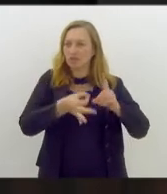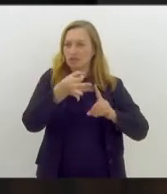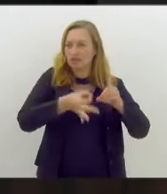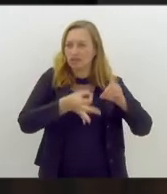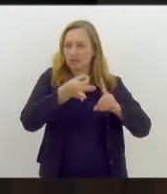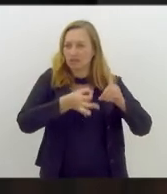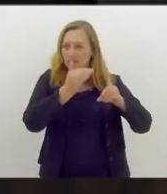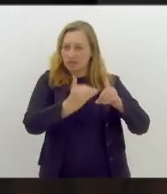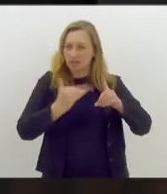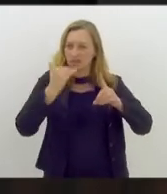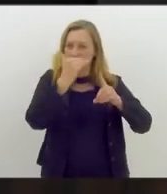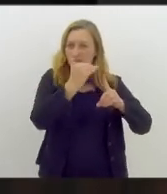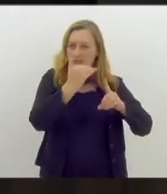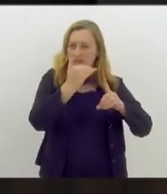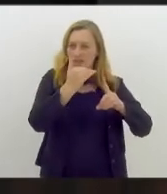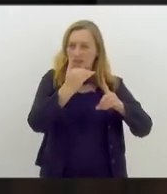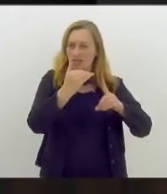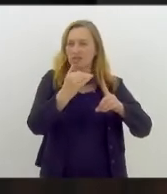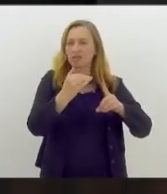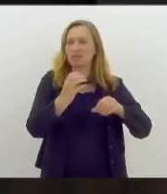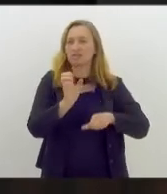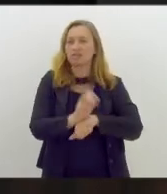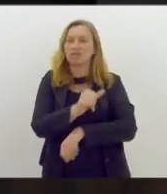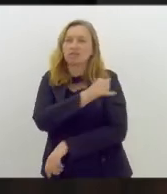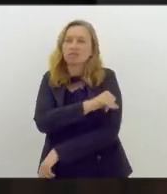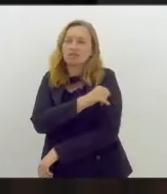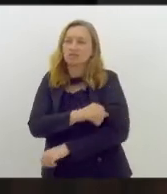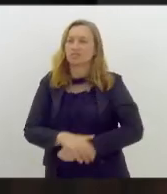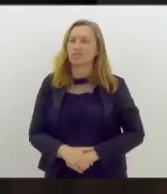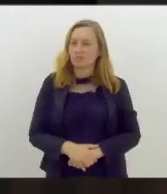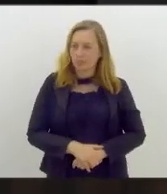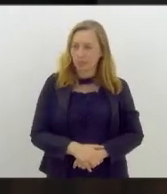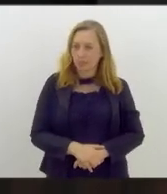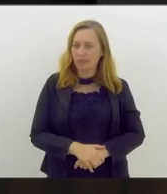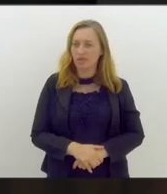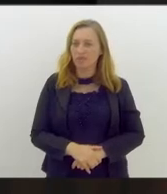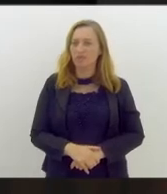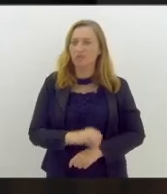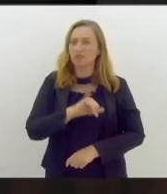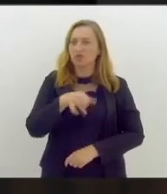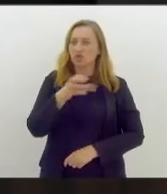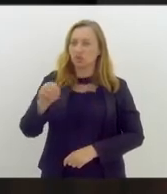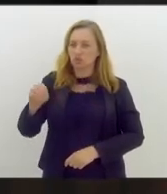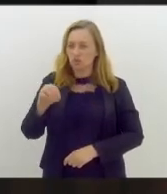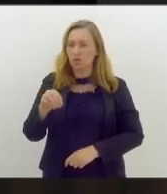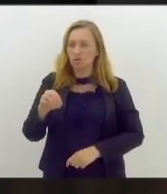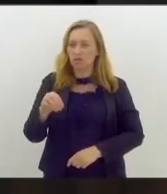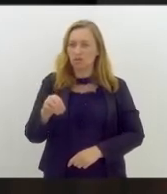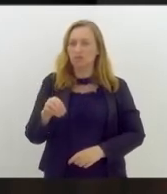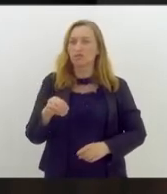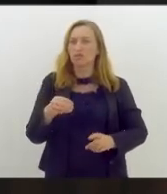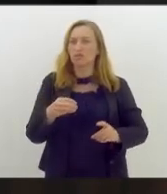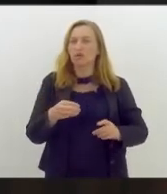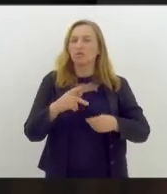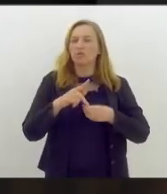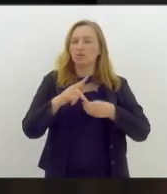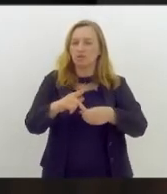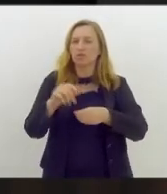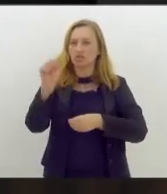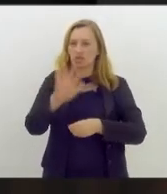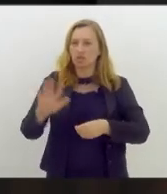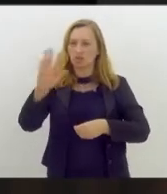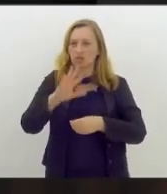do Tribunal de Justiça do Estado do Rio de Janeiro, do excelentíssimo senhor João Bosco Filho, procurador-geral da